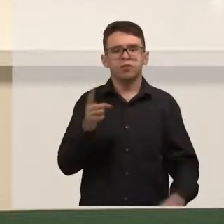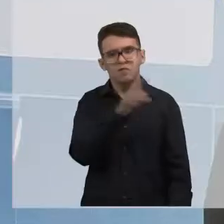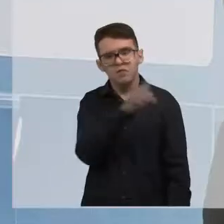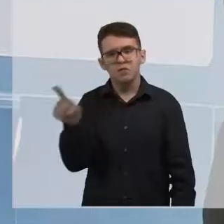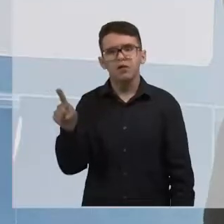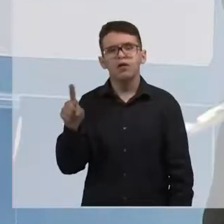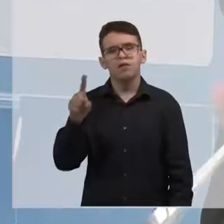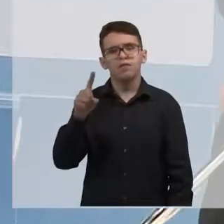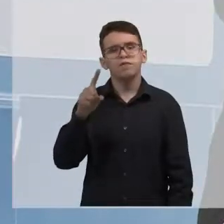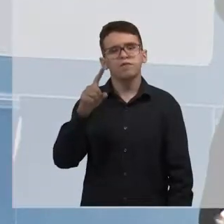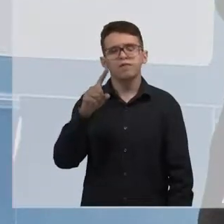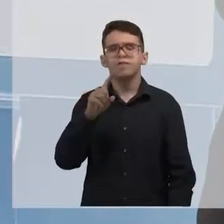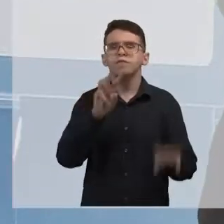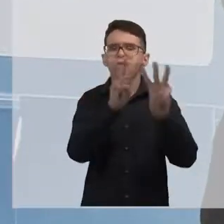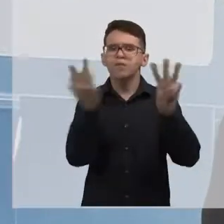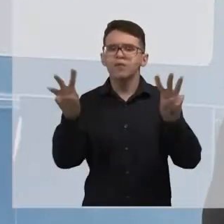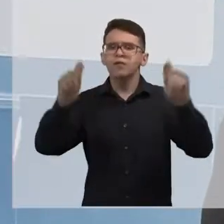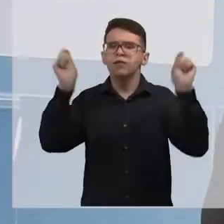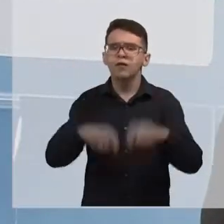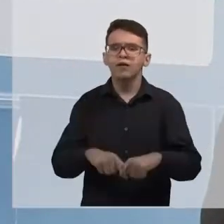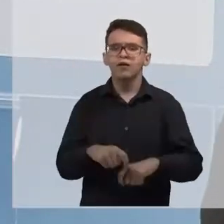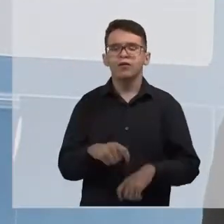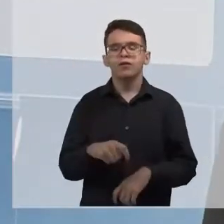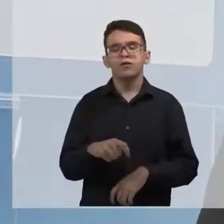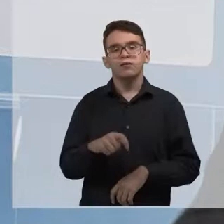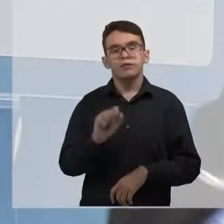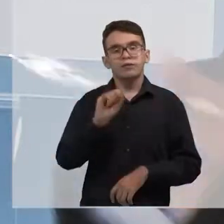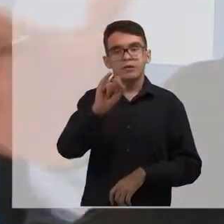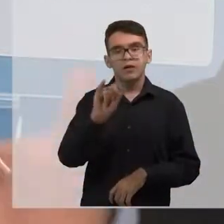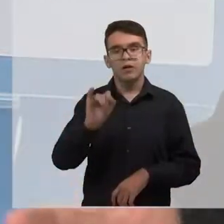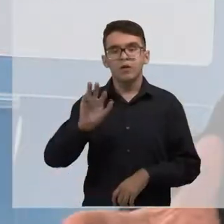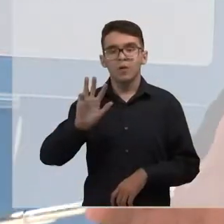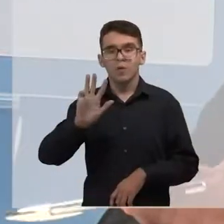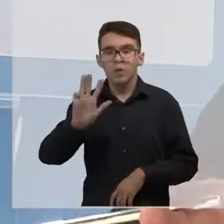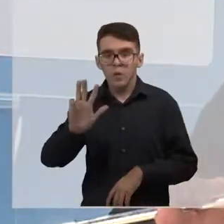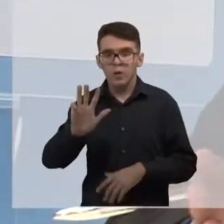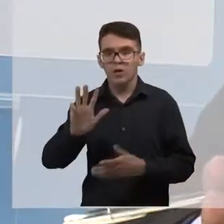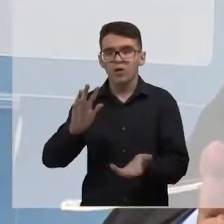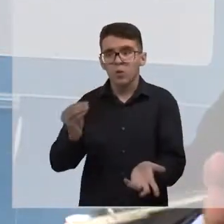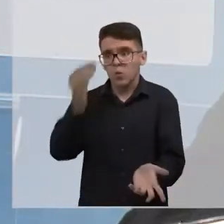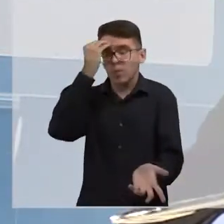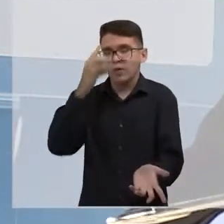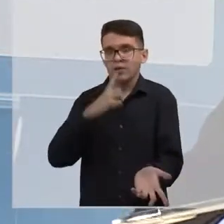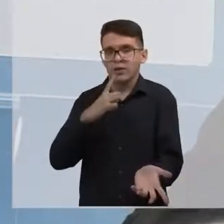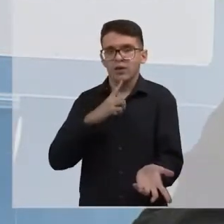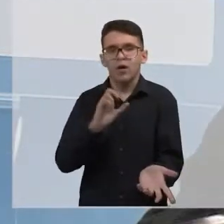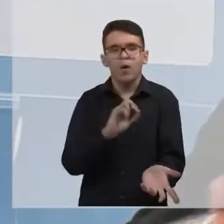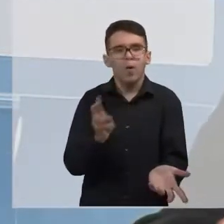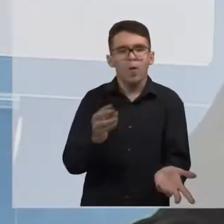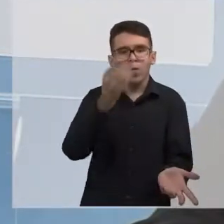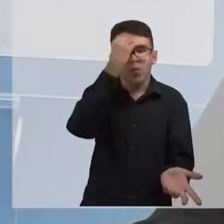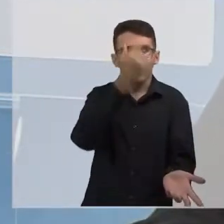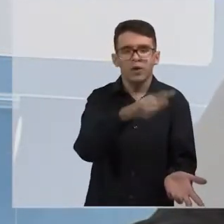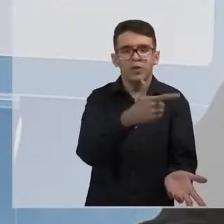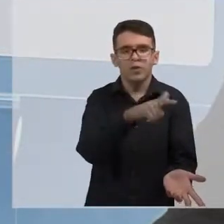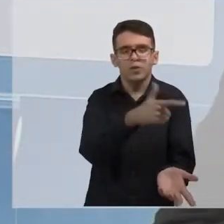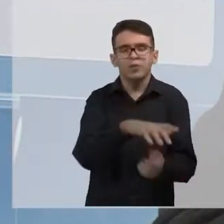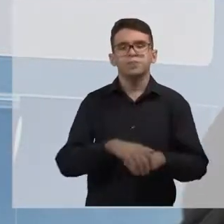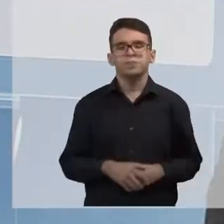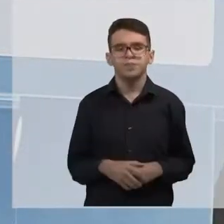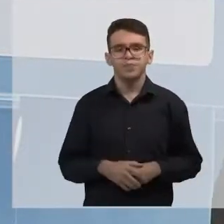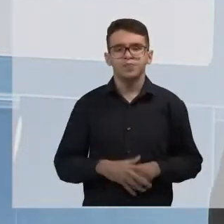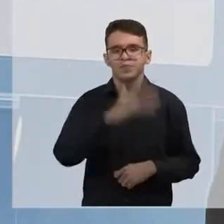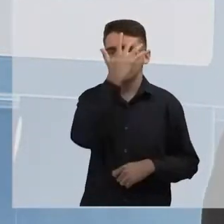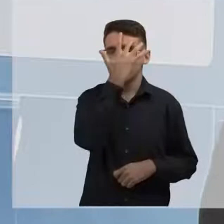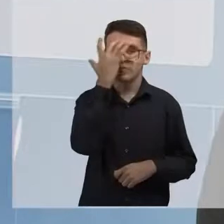lá. O Brasil entre o preso político e o político preso. Porque uma turma aí do Bolsonaro acha que o Lula é um político preso. A turma